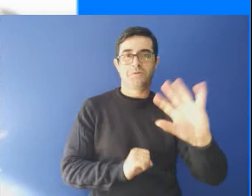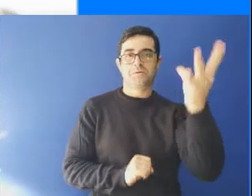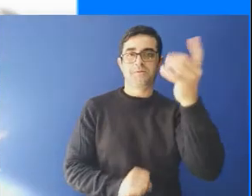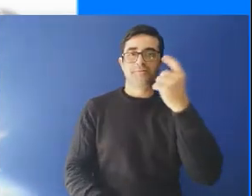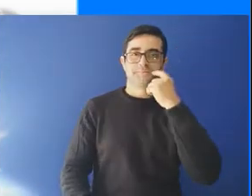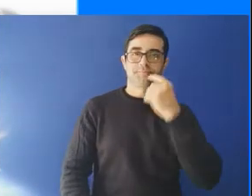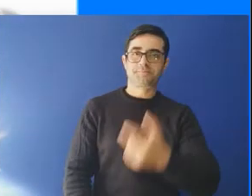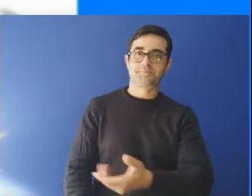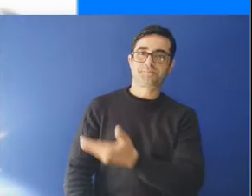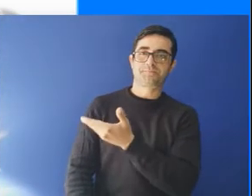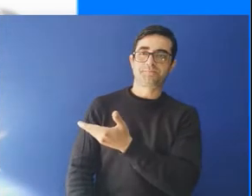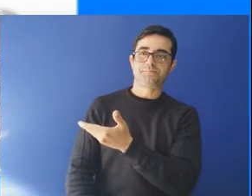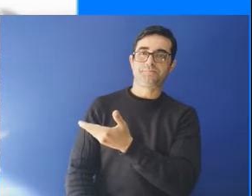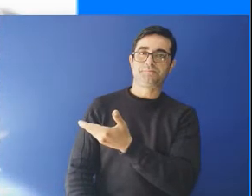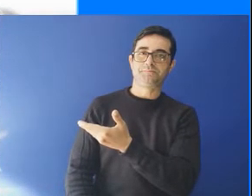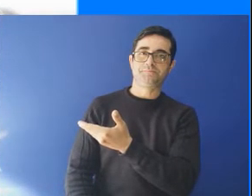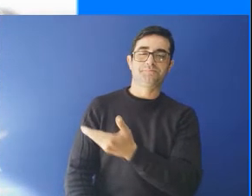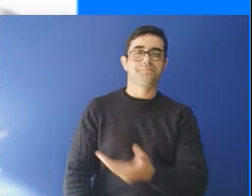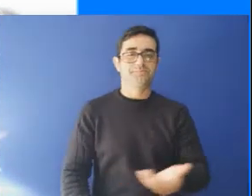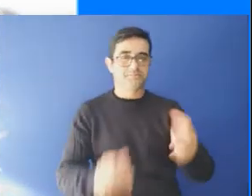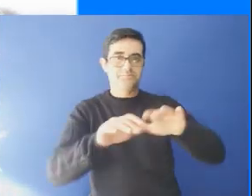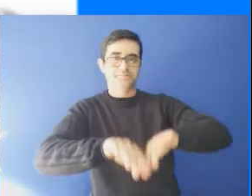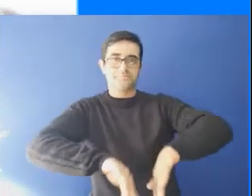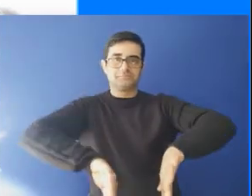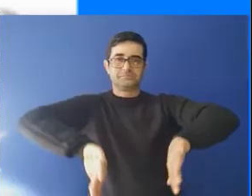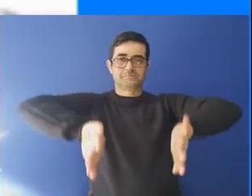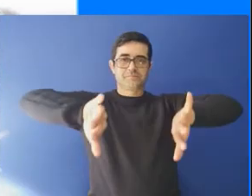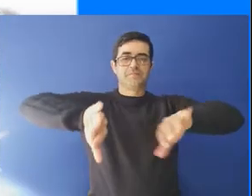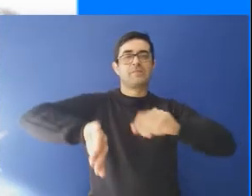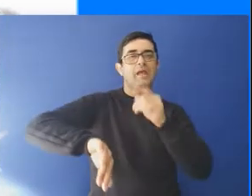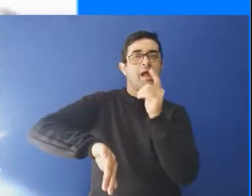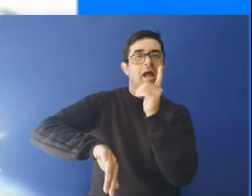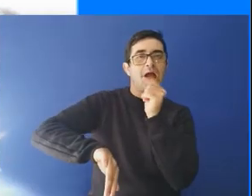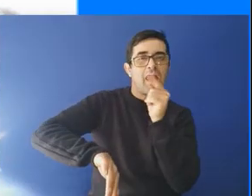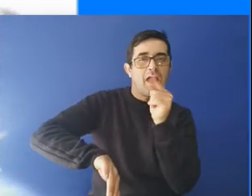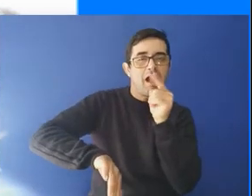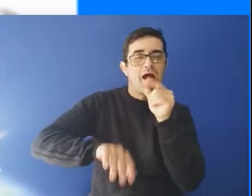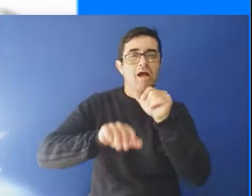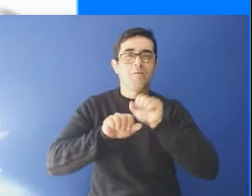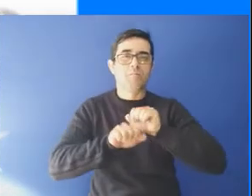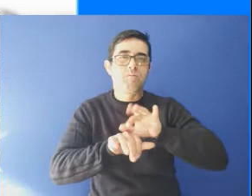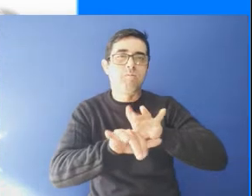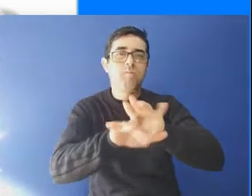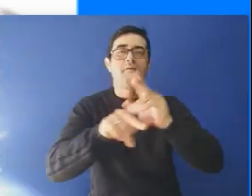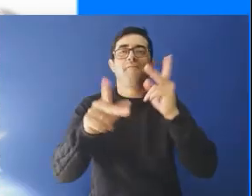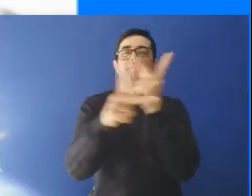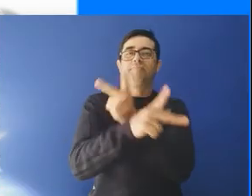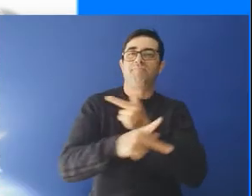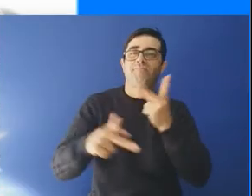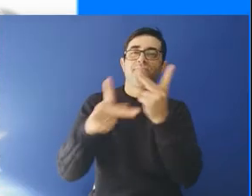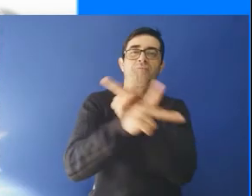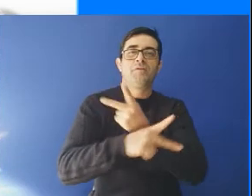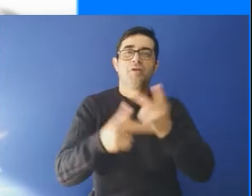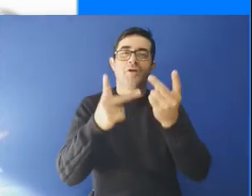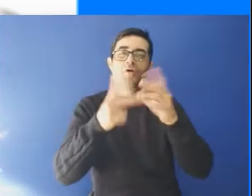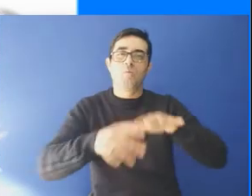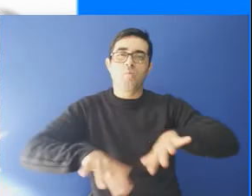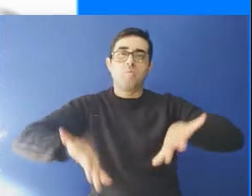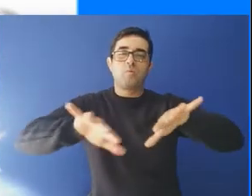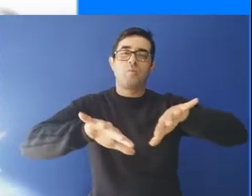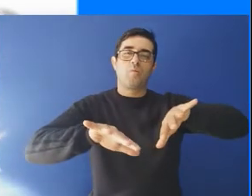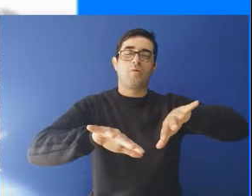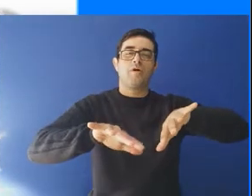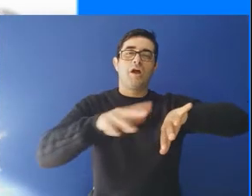vão cavando esse solo. Então essa erosão ela pode ser feita pelo vento, ela pode ser feita pela água. É muito comum que a